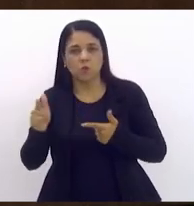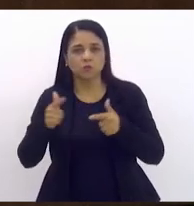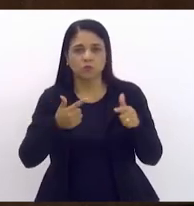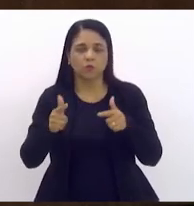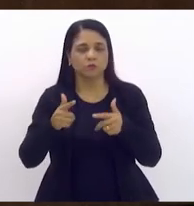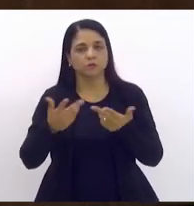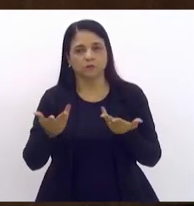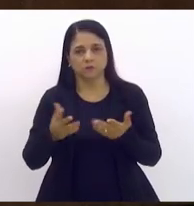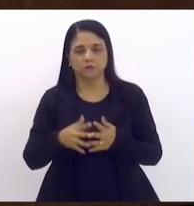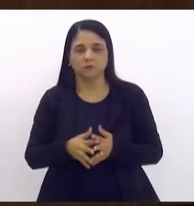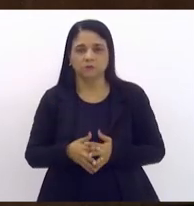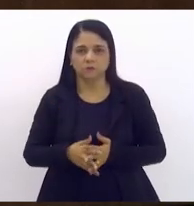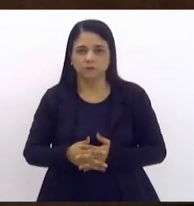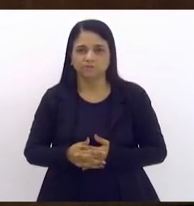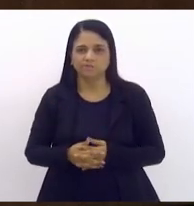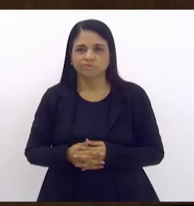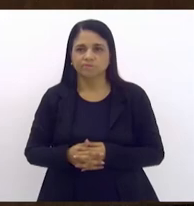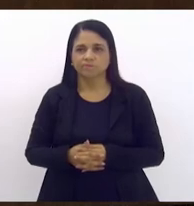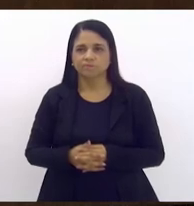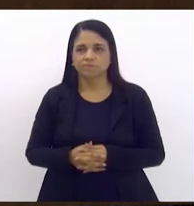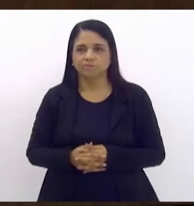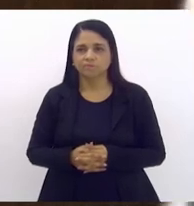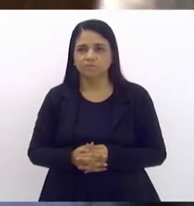dependências do imóvel.